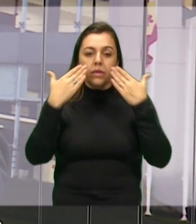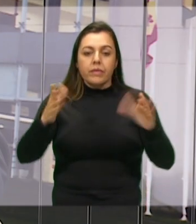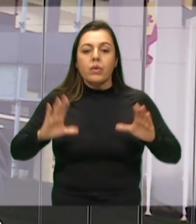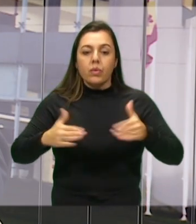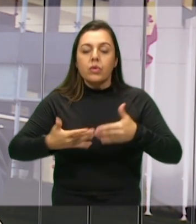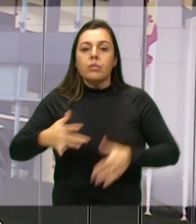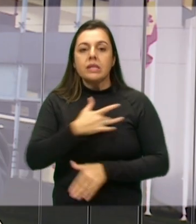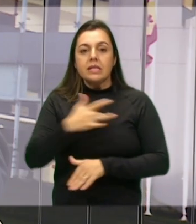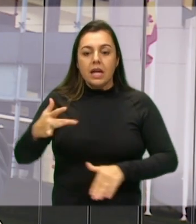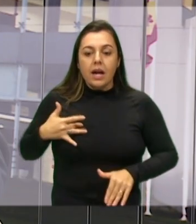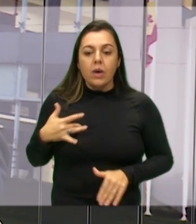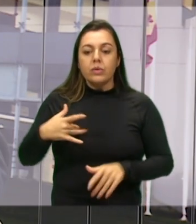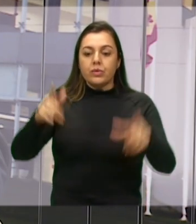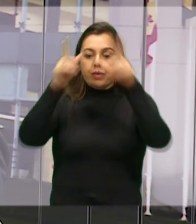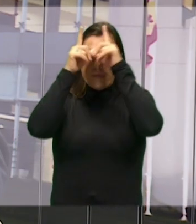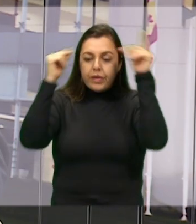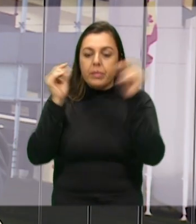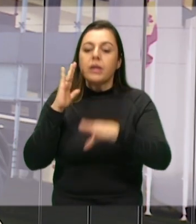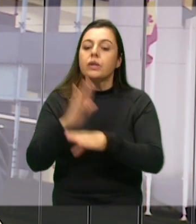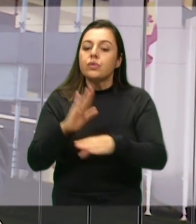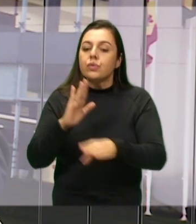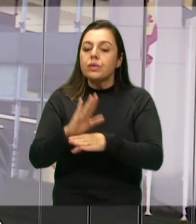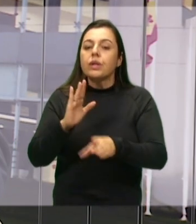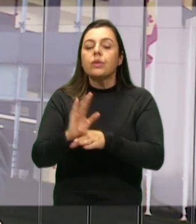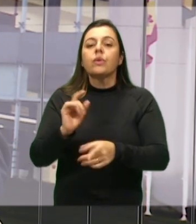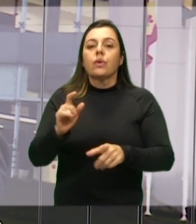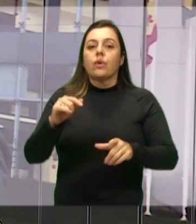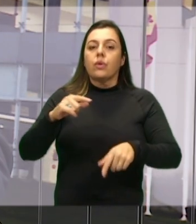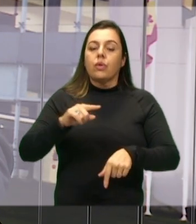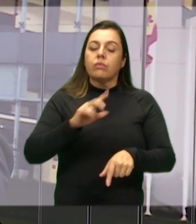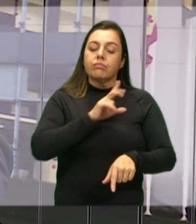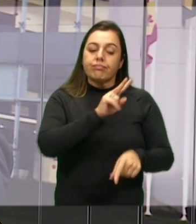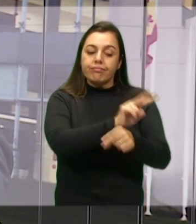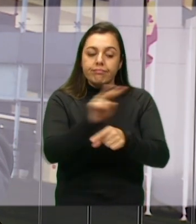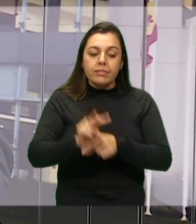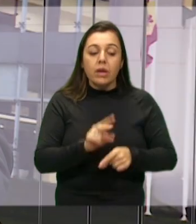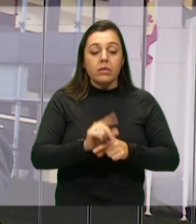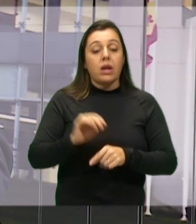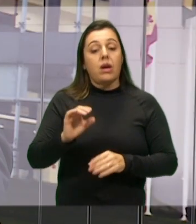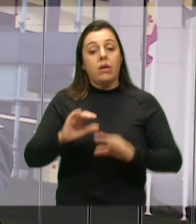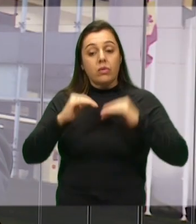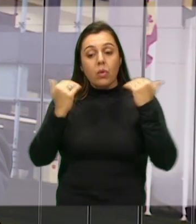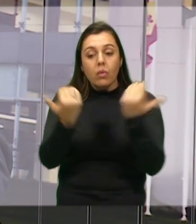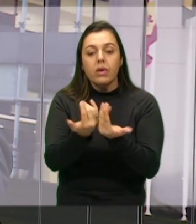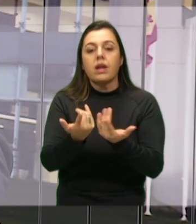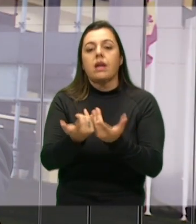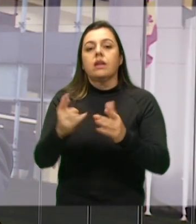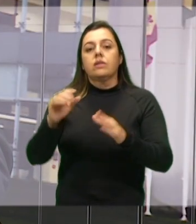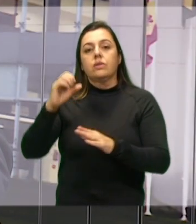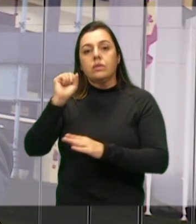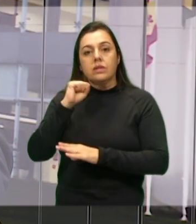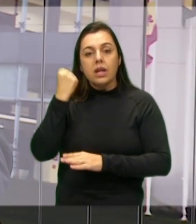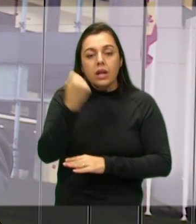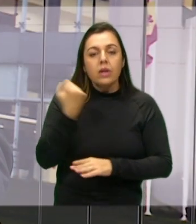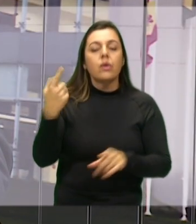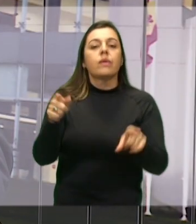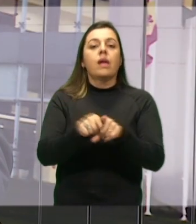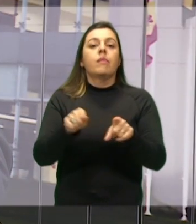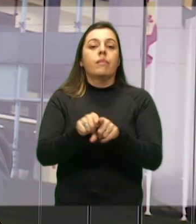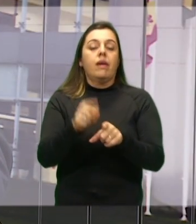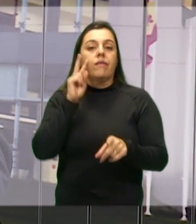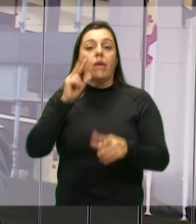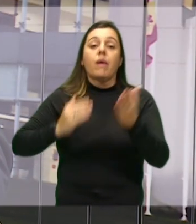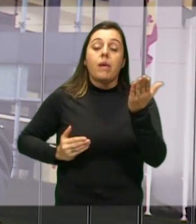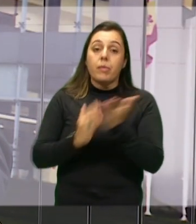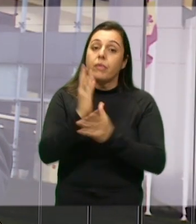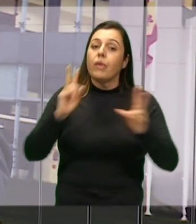de saúde, a equipe de enfermagem dando assistência e o cuidado. E aí foi quando o Congresso se sensibilizou, o Senado se sensibilizou e aprovou